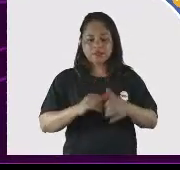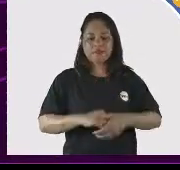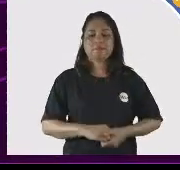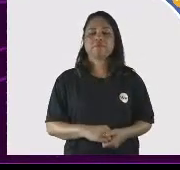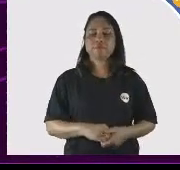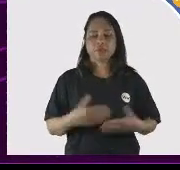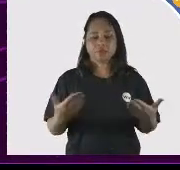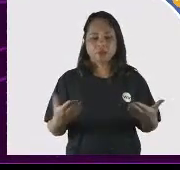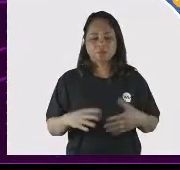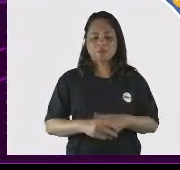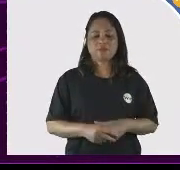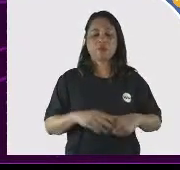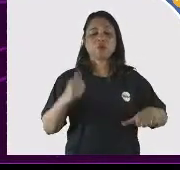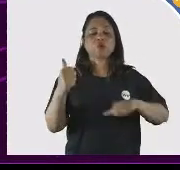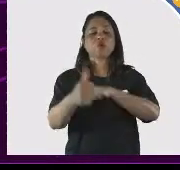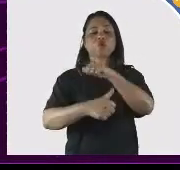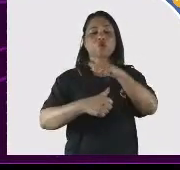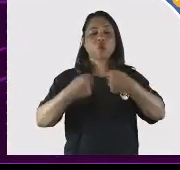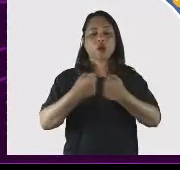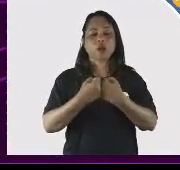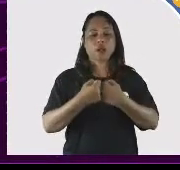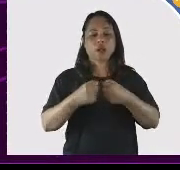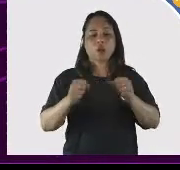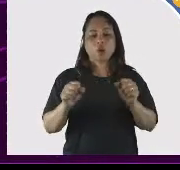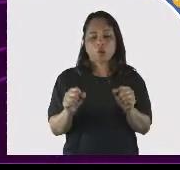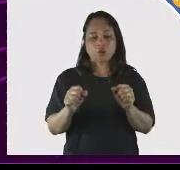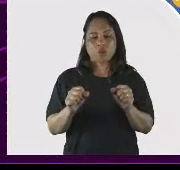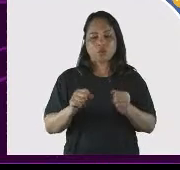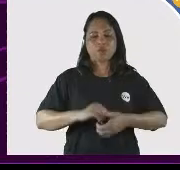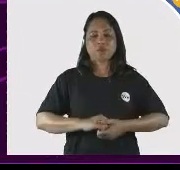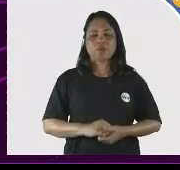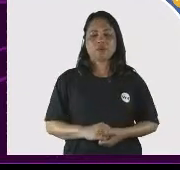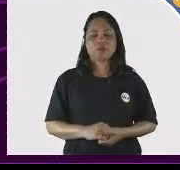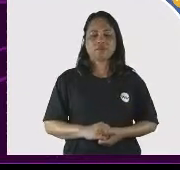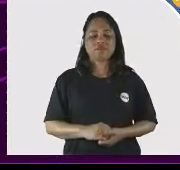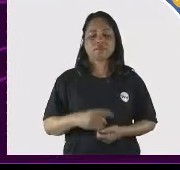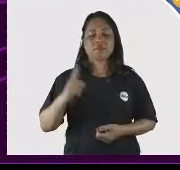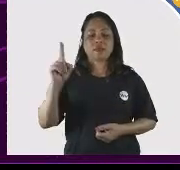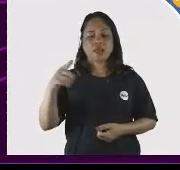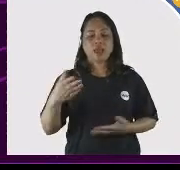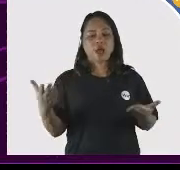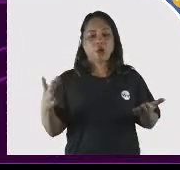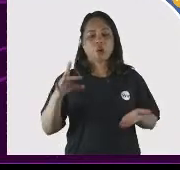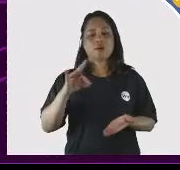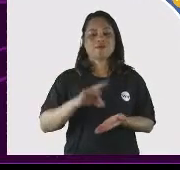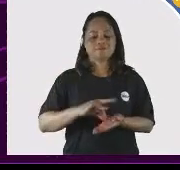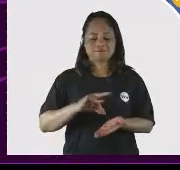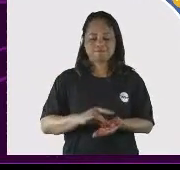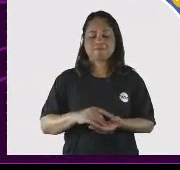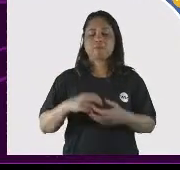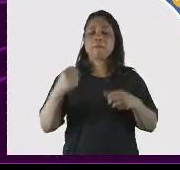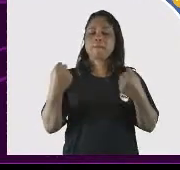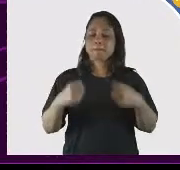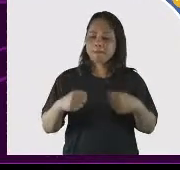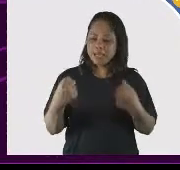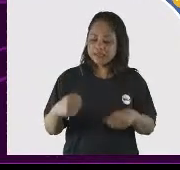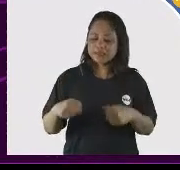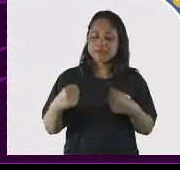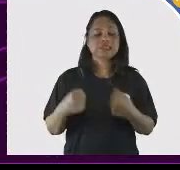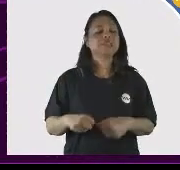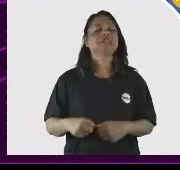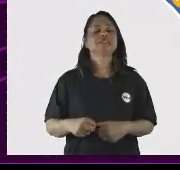renovação de ônibus que é uma demanda real que existe necessária